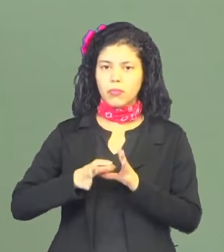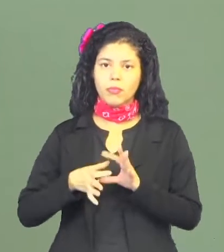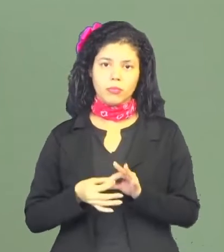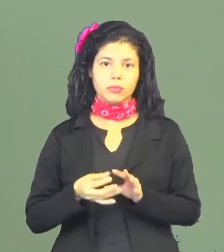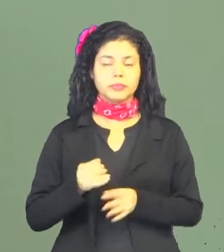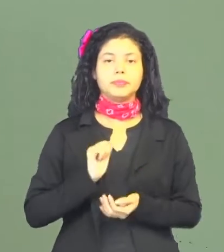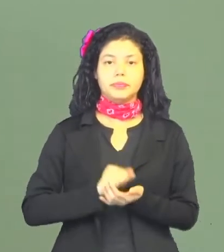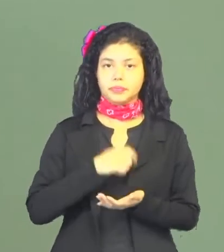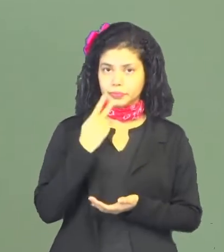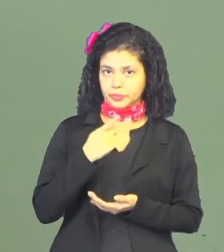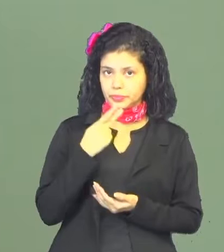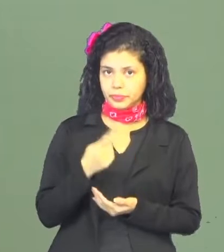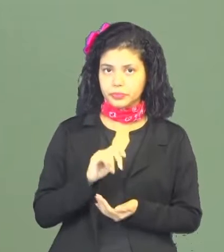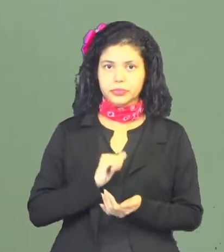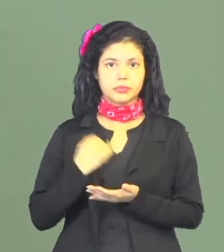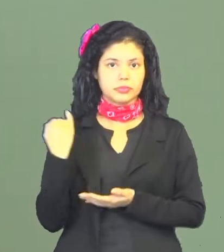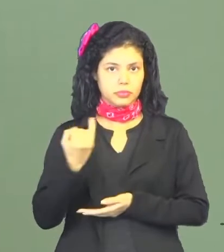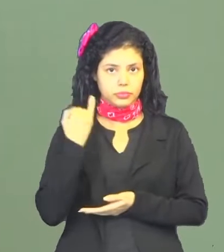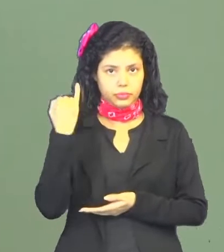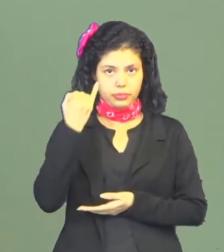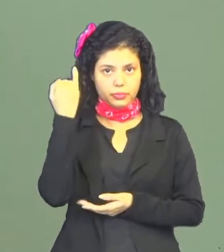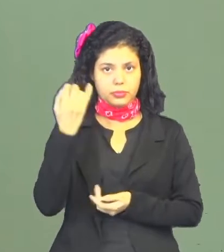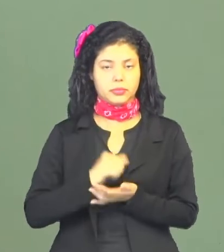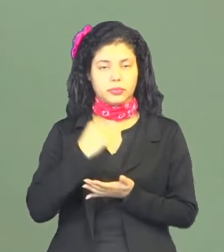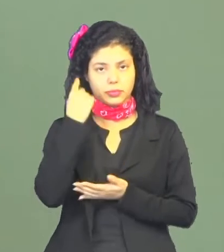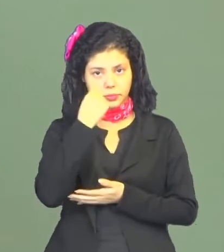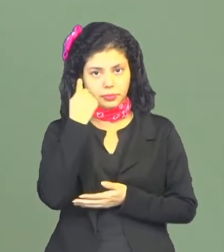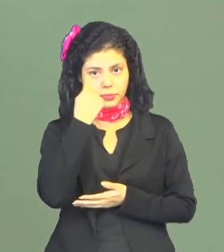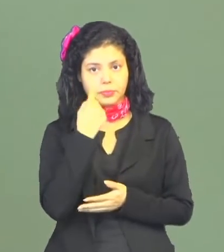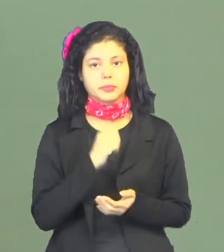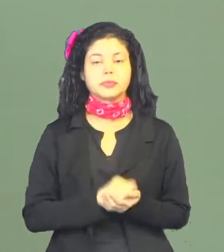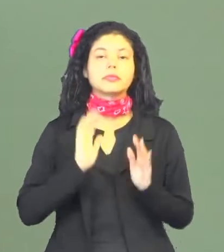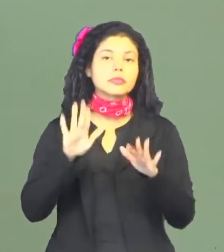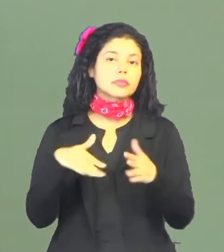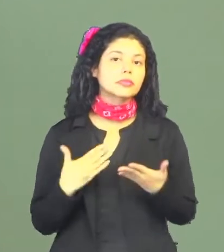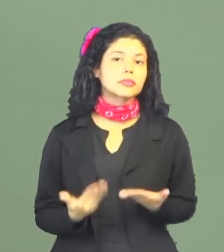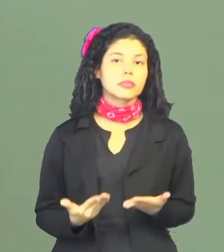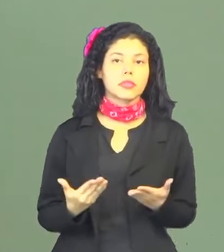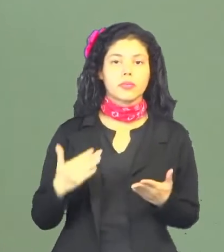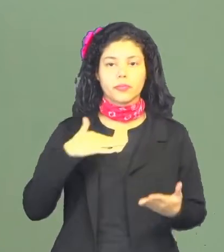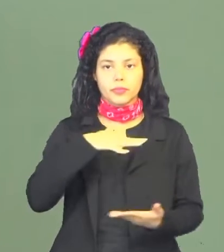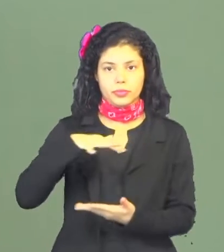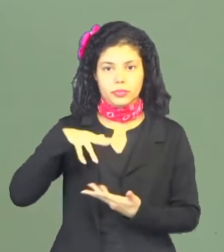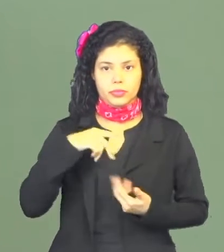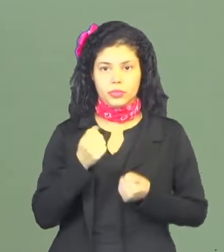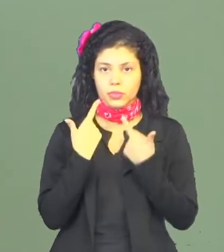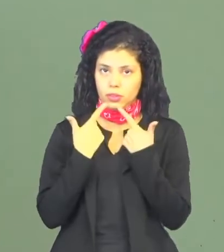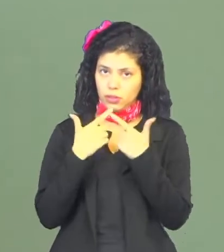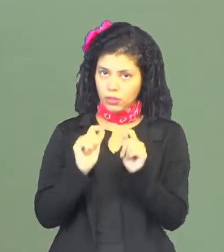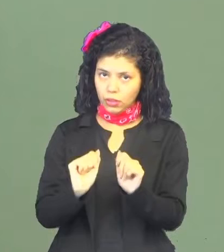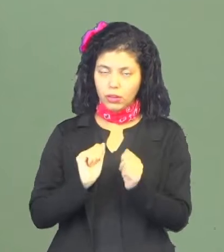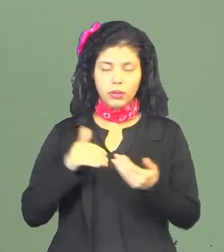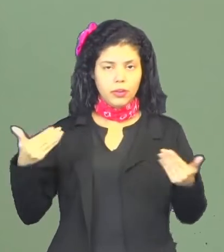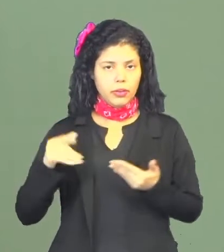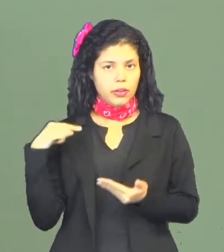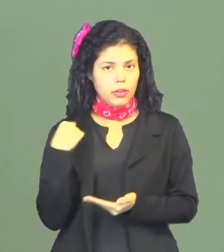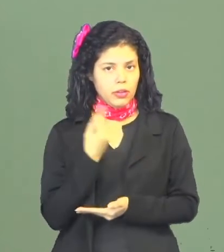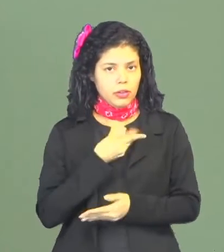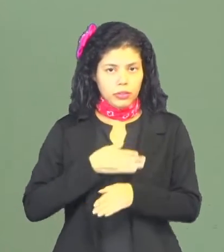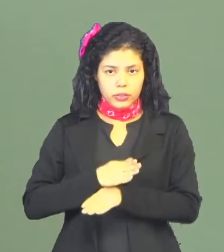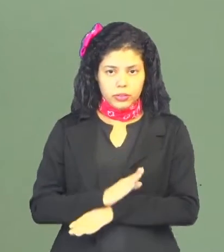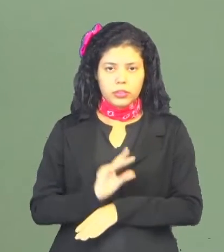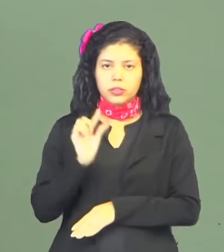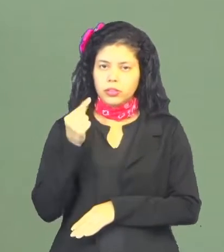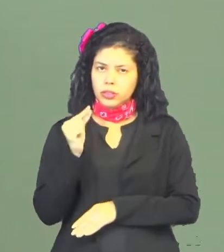do idioma da importância do espanhol né qual alcance Global dessa língua hoje nós vamos